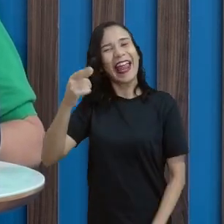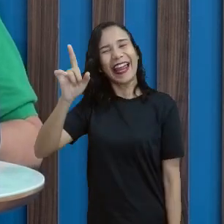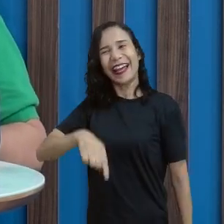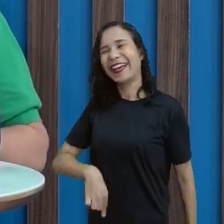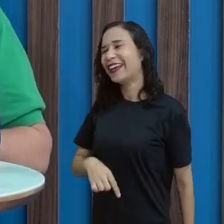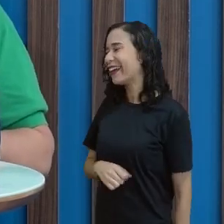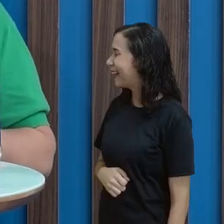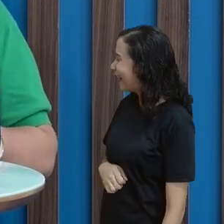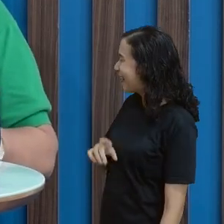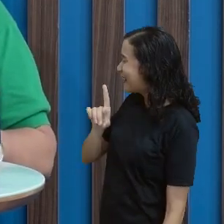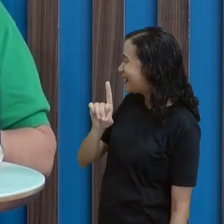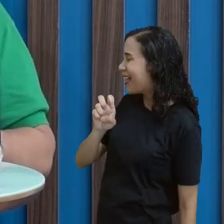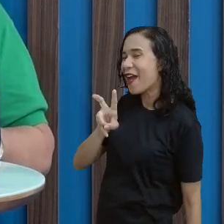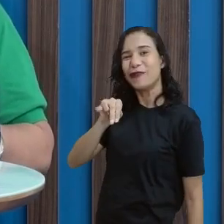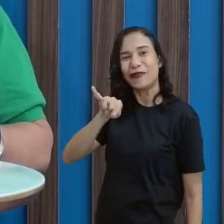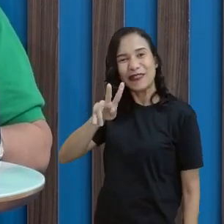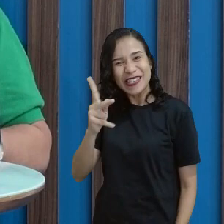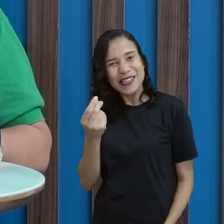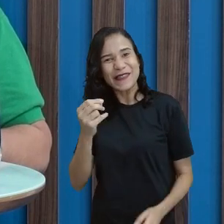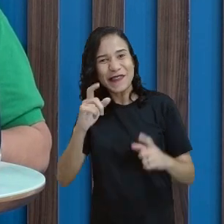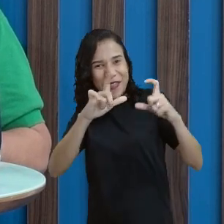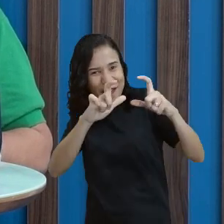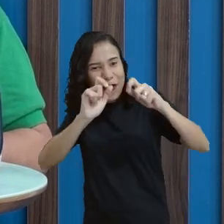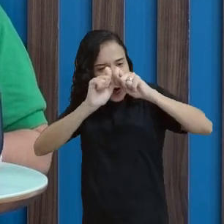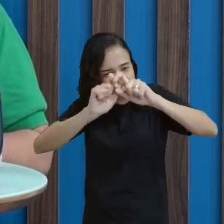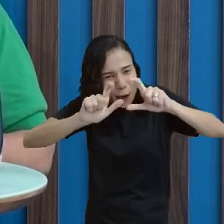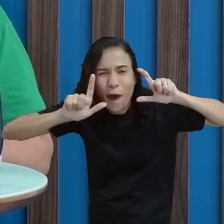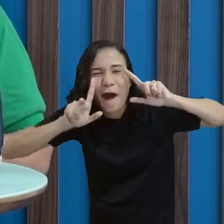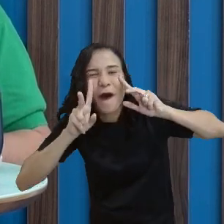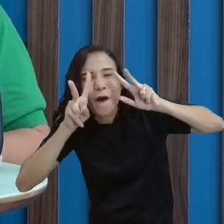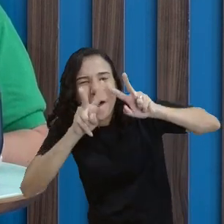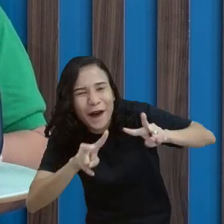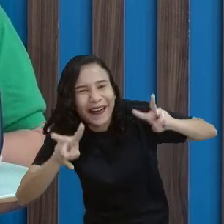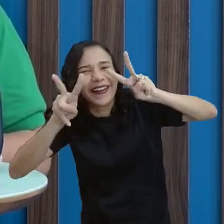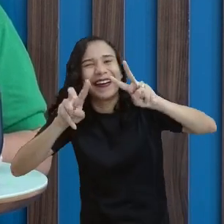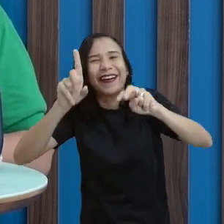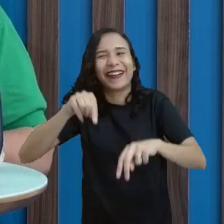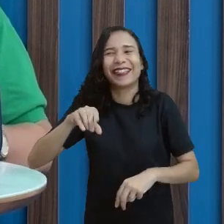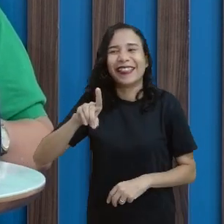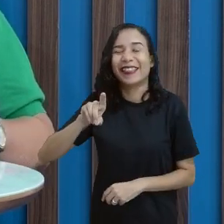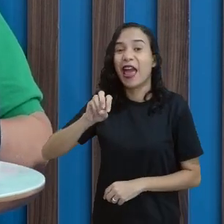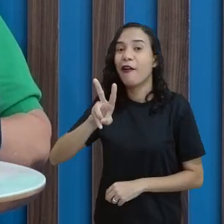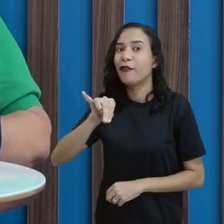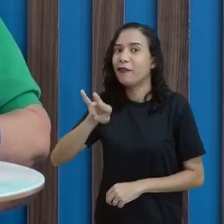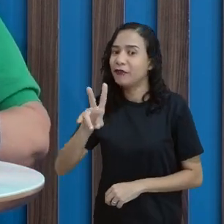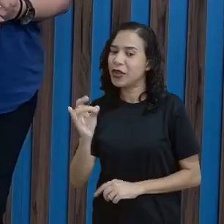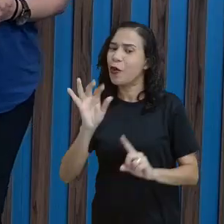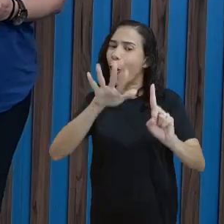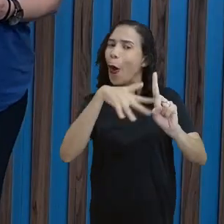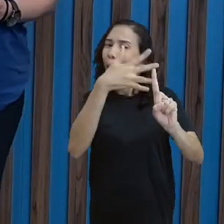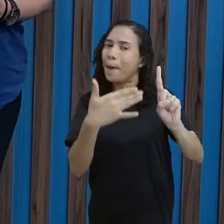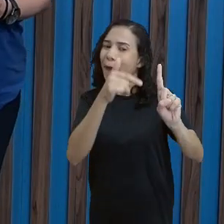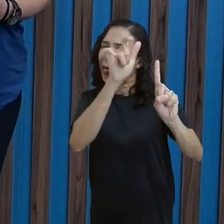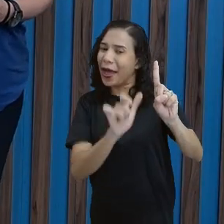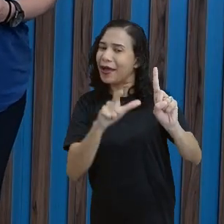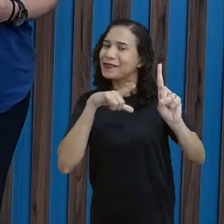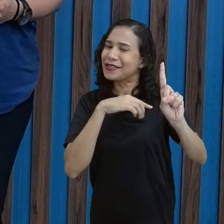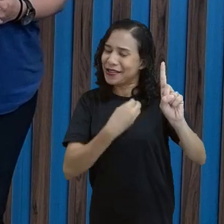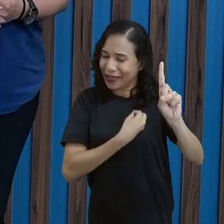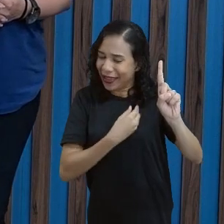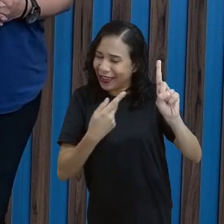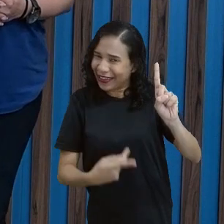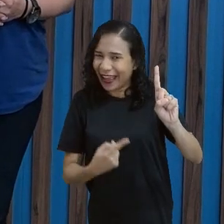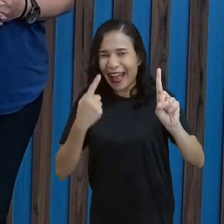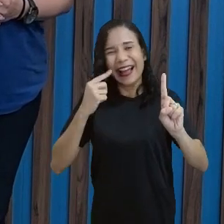Olha só, Devinho tá ali na foto da turminha. Devinho, você está sendo homenageado aí, viu,